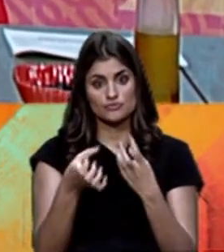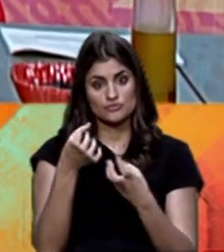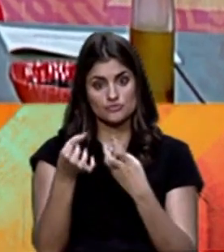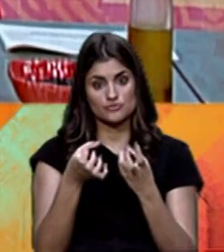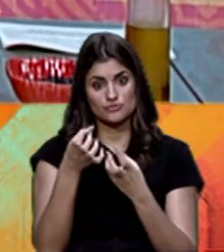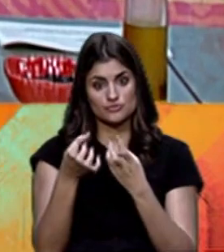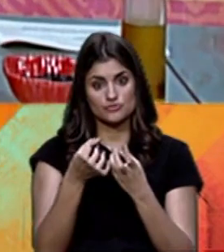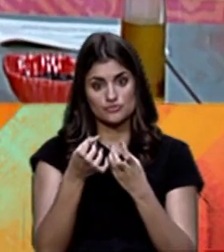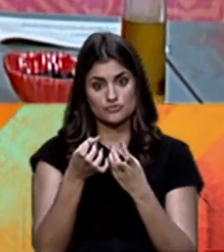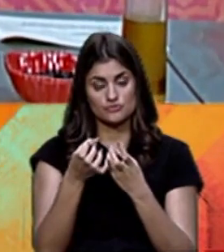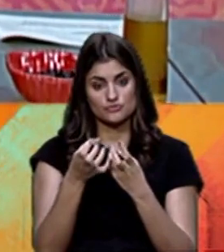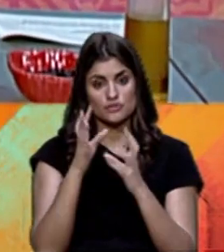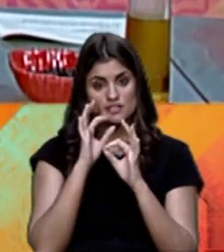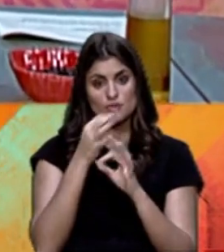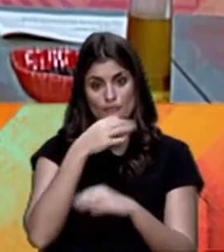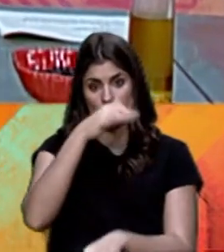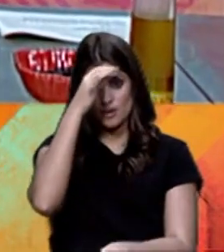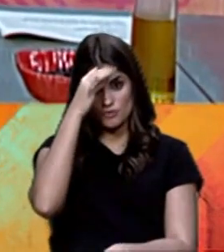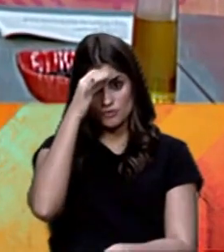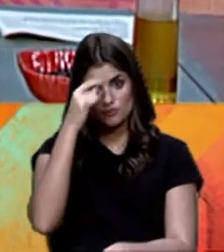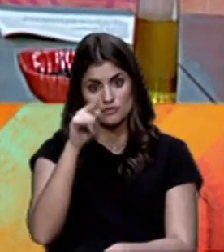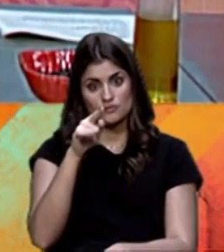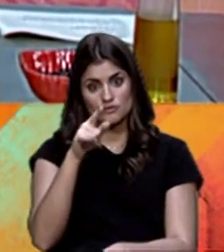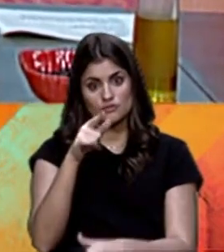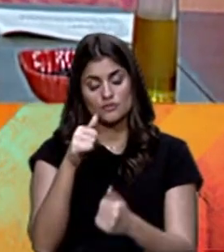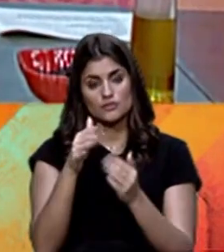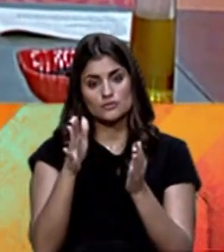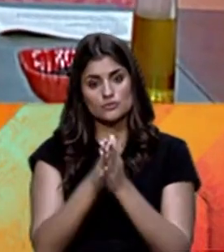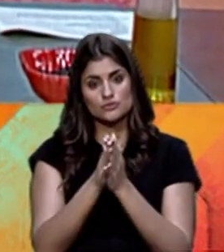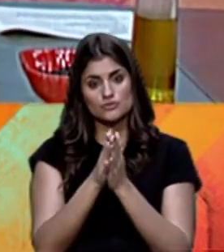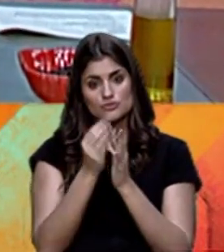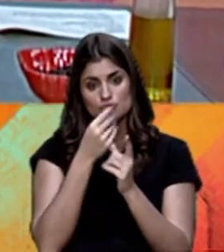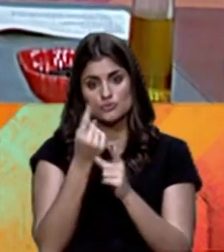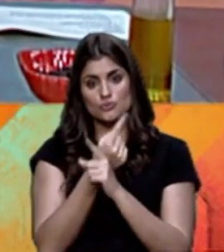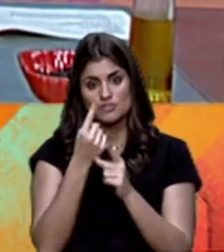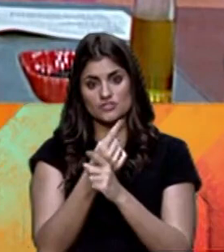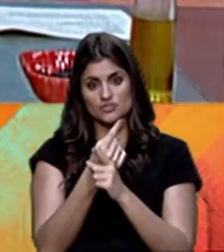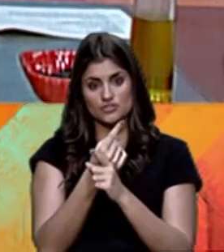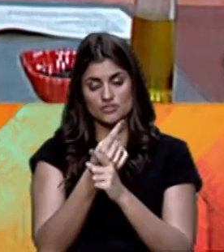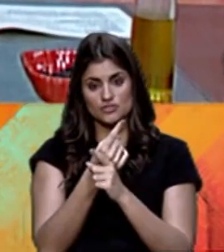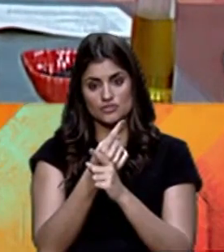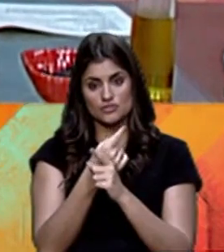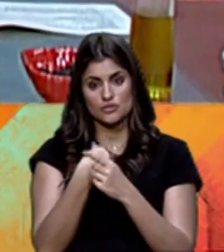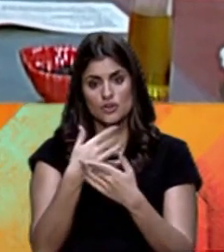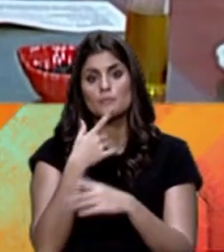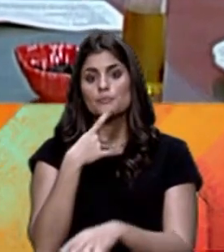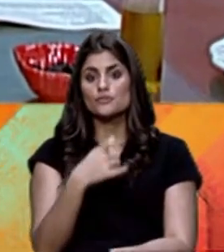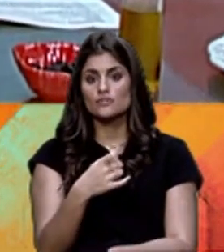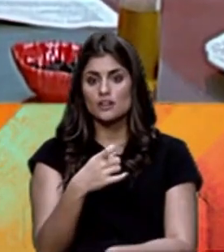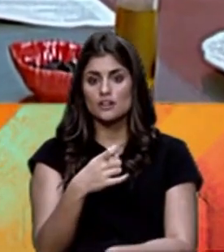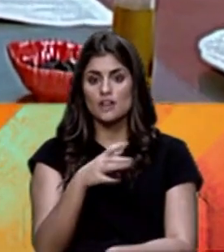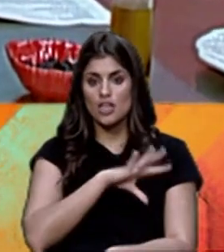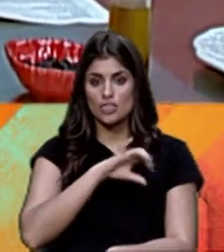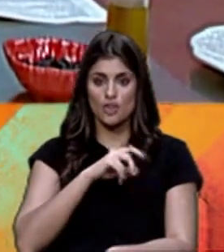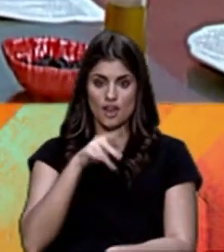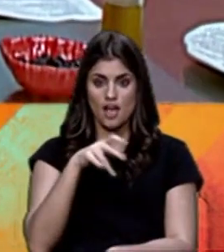deixar cozinhar aqui um bocadinho de frango. De resto, é juntarmos todos os outros ingredientes. Exatamente. Deixa-me só perguntar aqui à Dona Ana